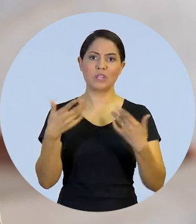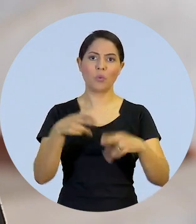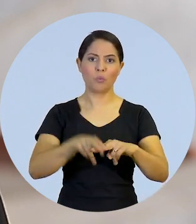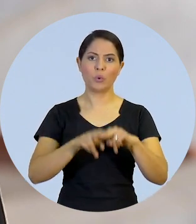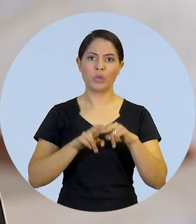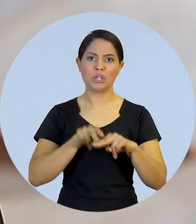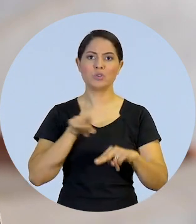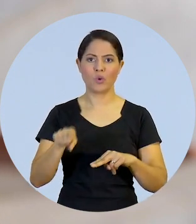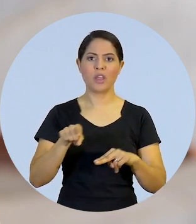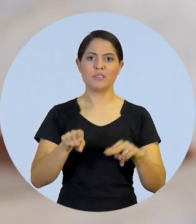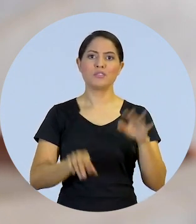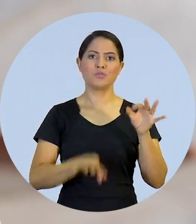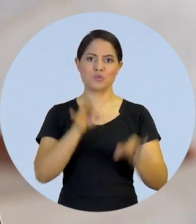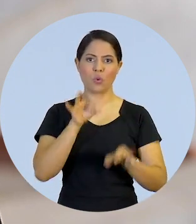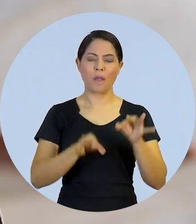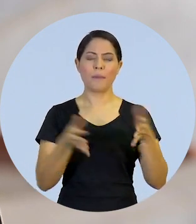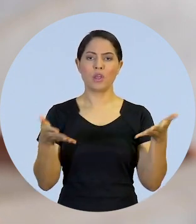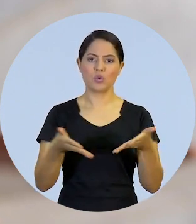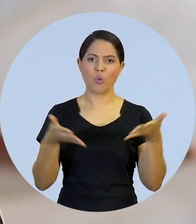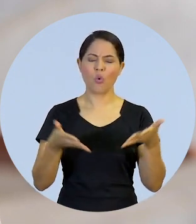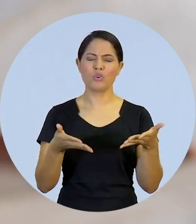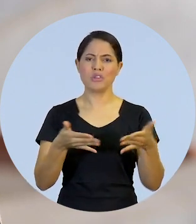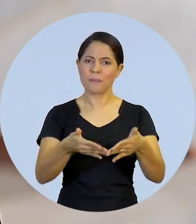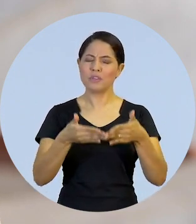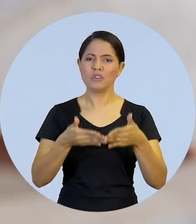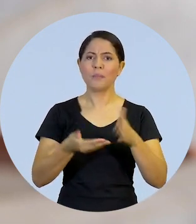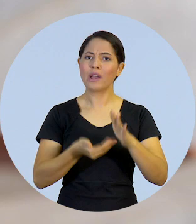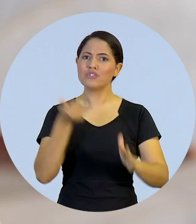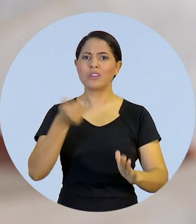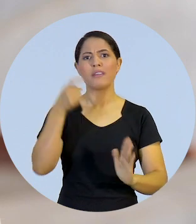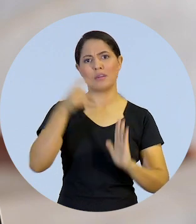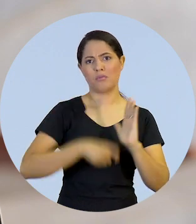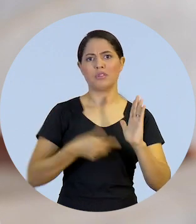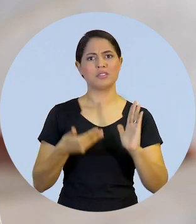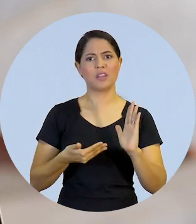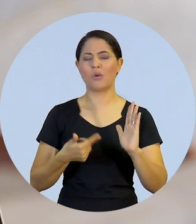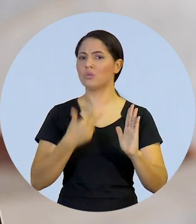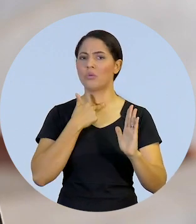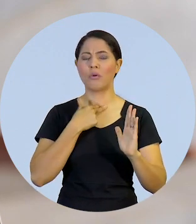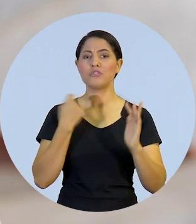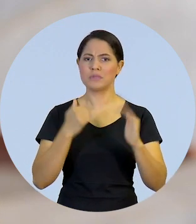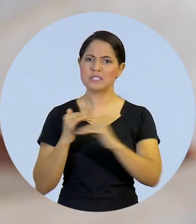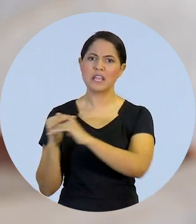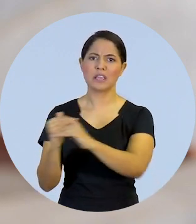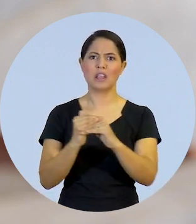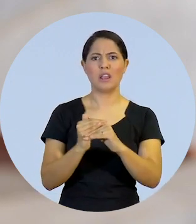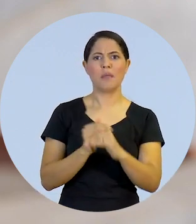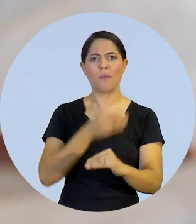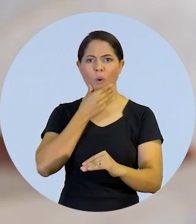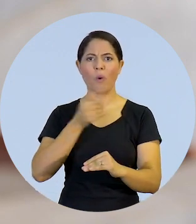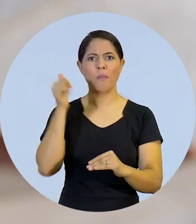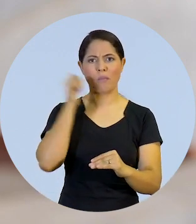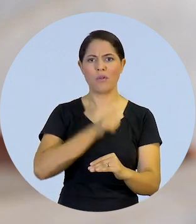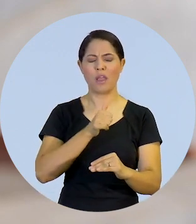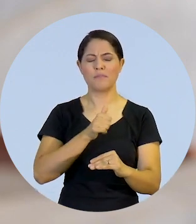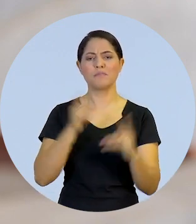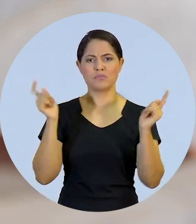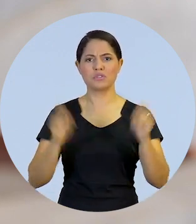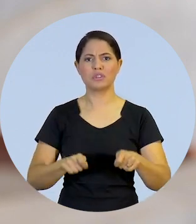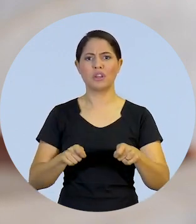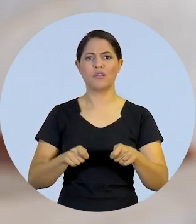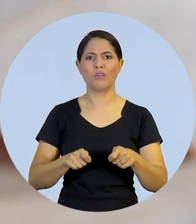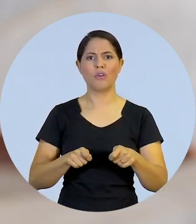E esse julgamento, ele é justamente pleiteando a inconstitucionalidade dessa tributação para que a gente possa retornar o